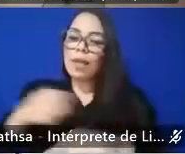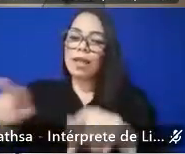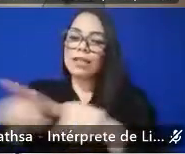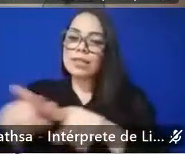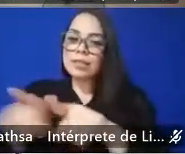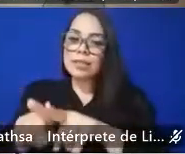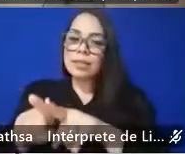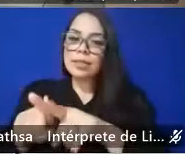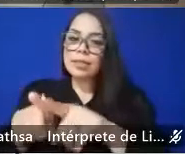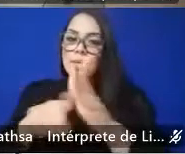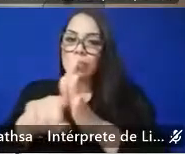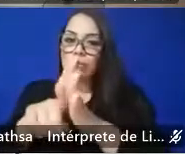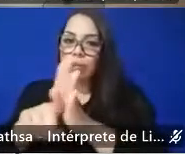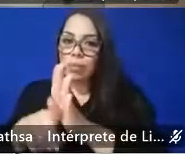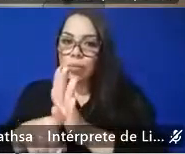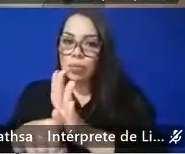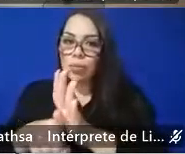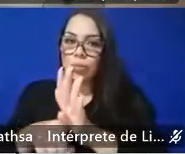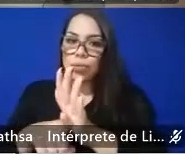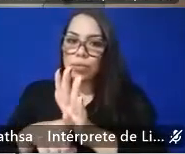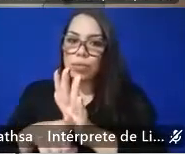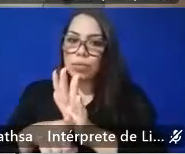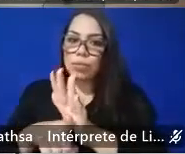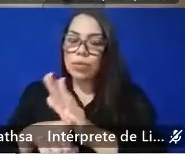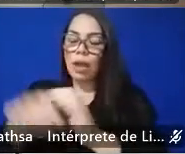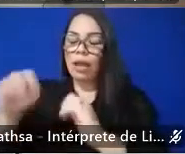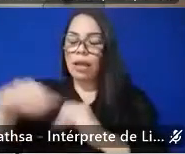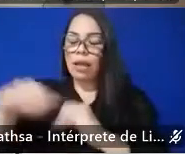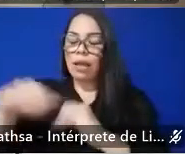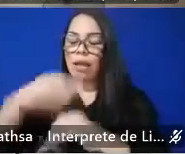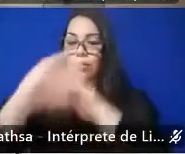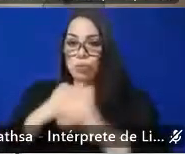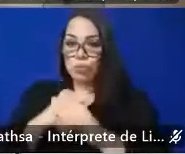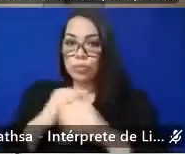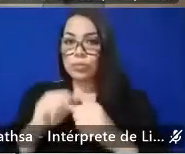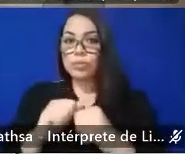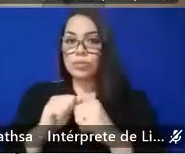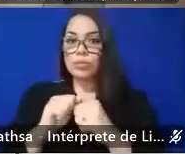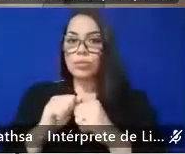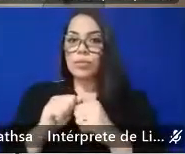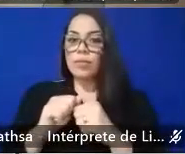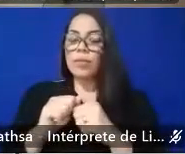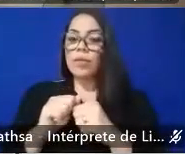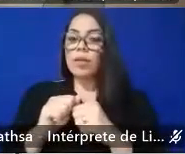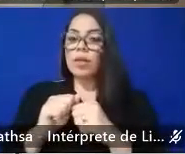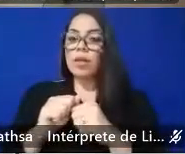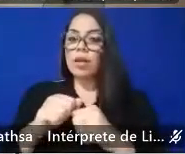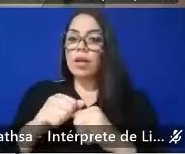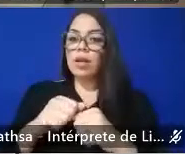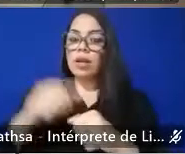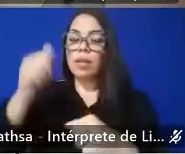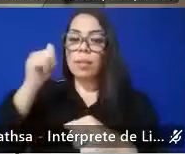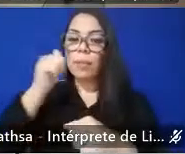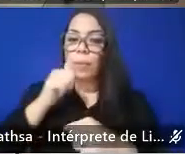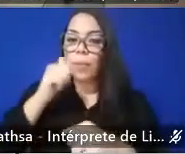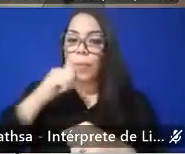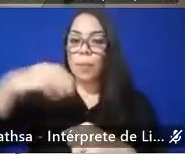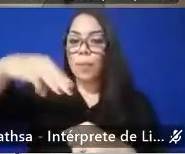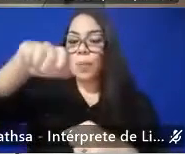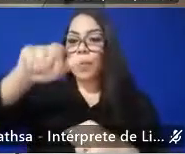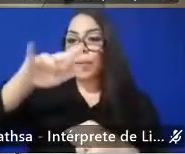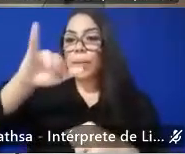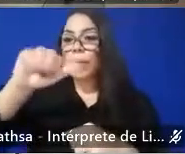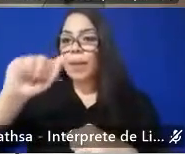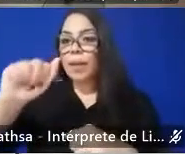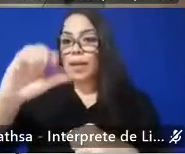Oi gente vir comigo excelentíssima senhora doutora Maria Cristina Palhares dos Anjos tela cheia